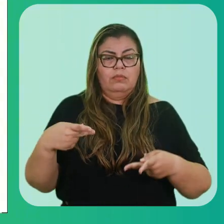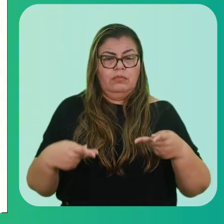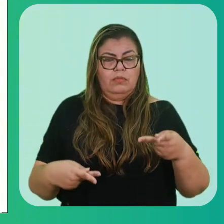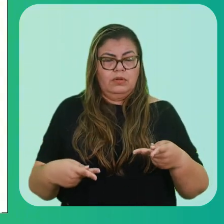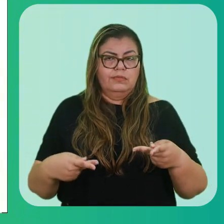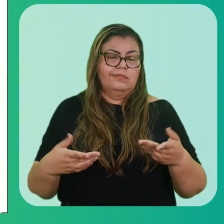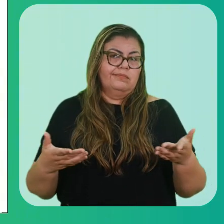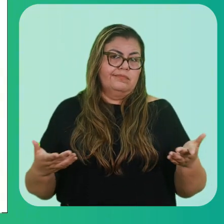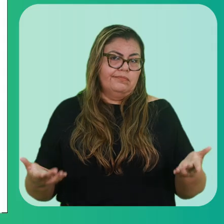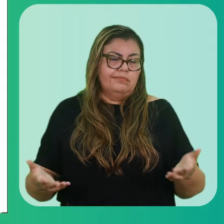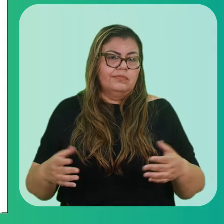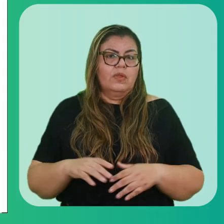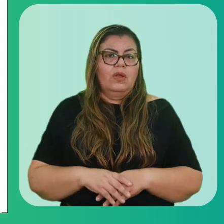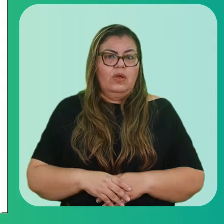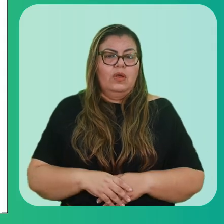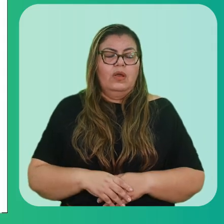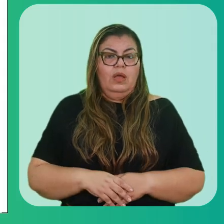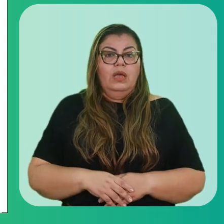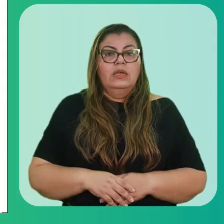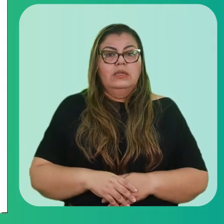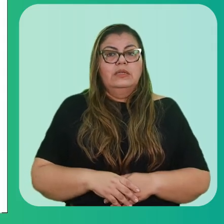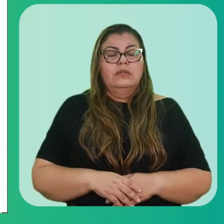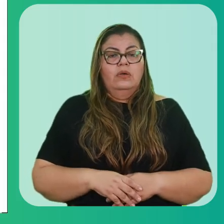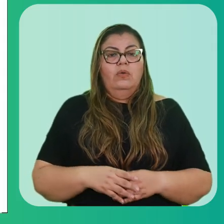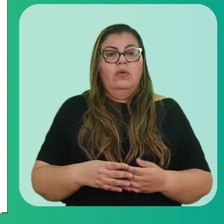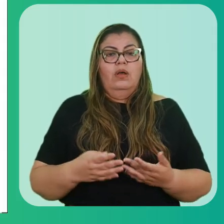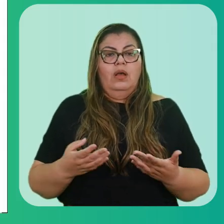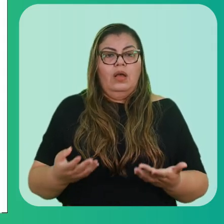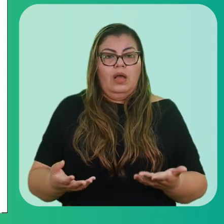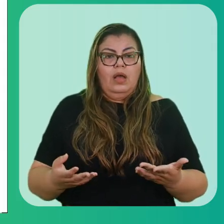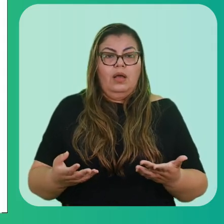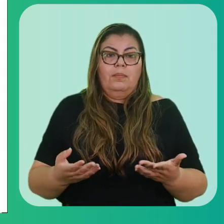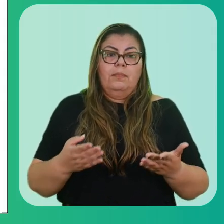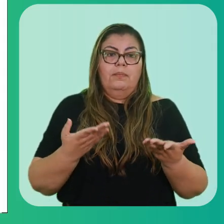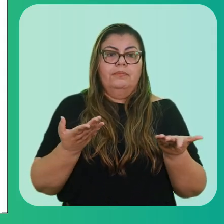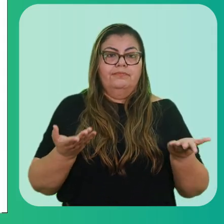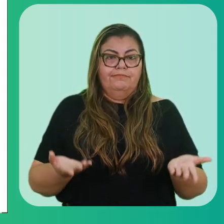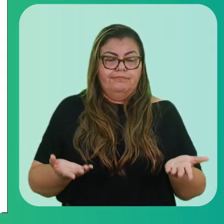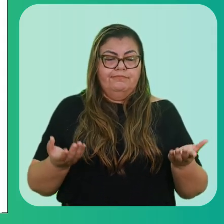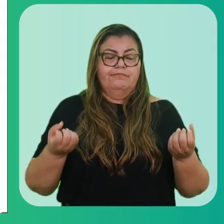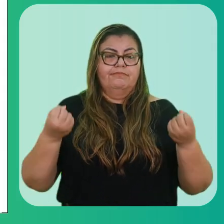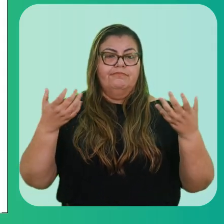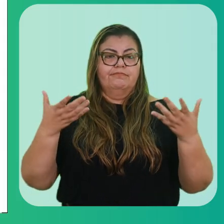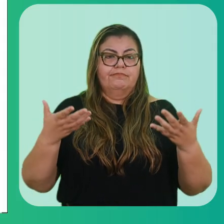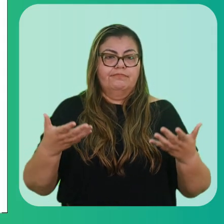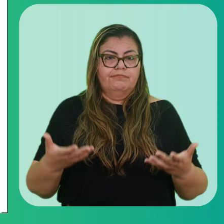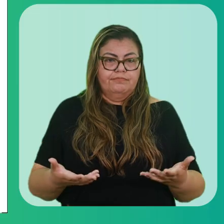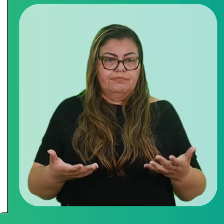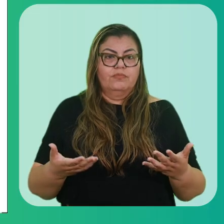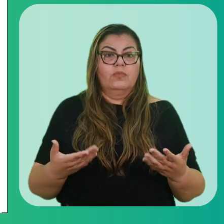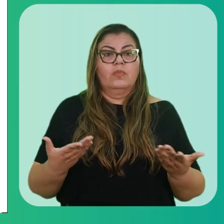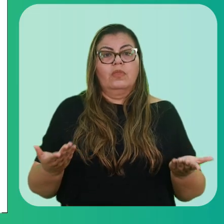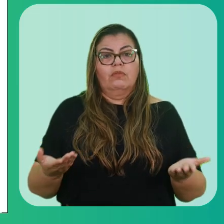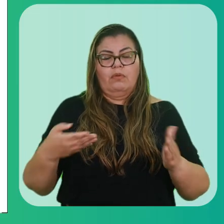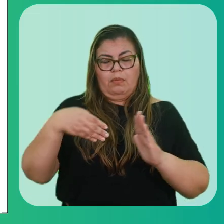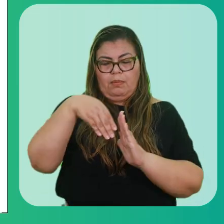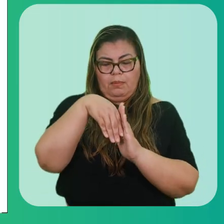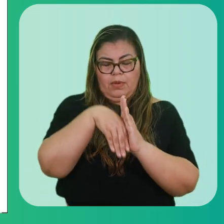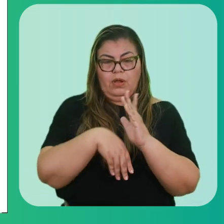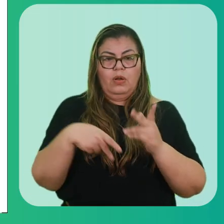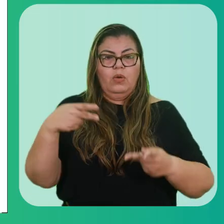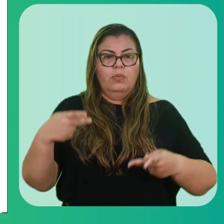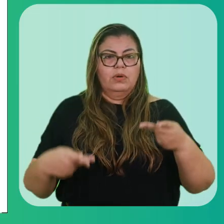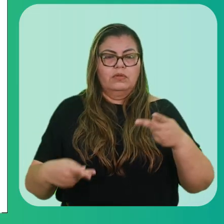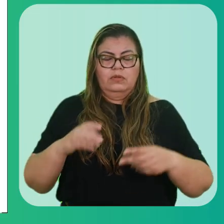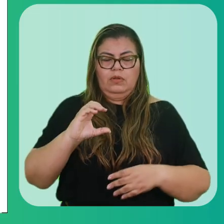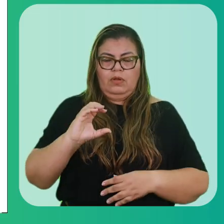mais rarefeito. Isso acaba por diminuir a pressão total, né? Então, nós teremos uma menor pressão parcial